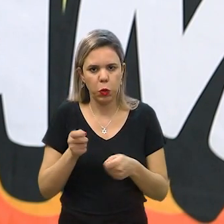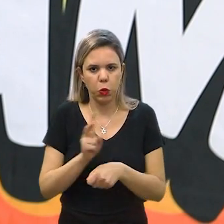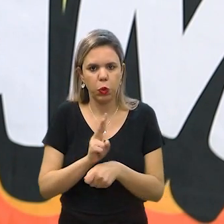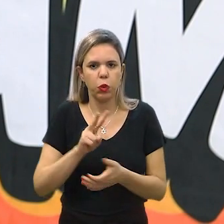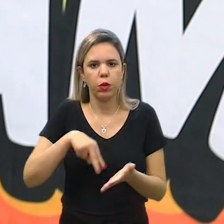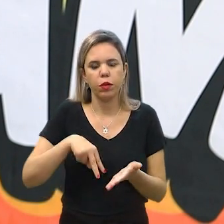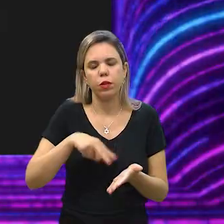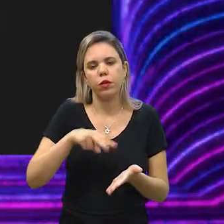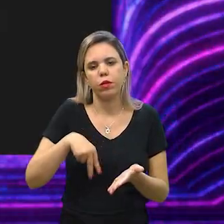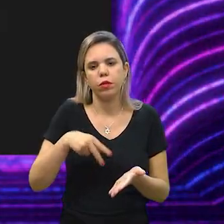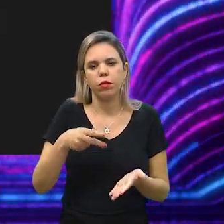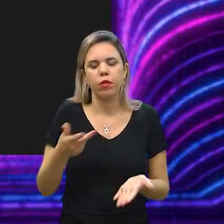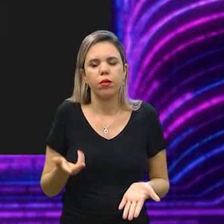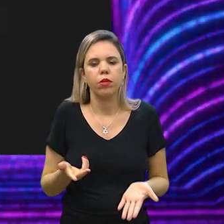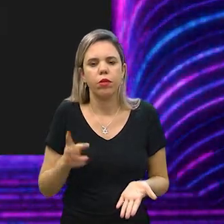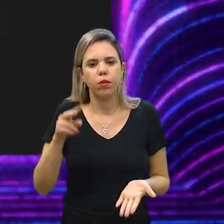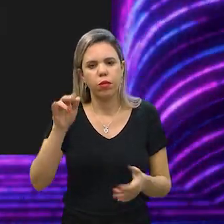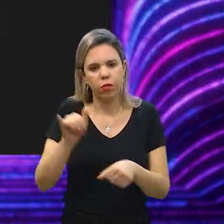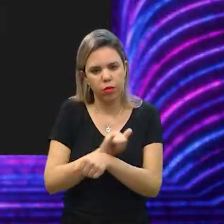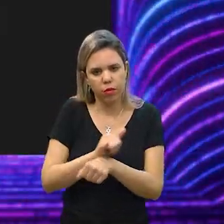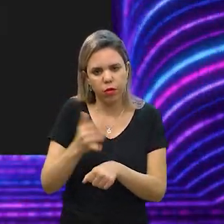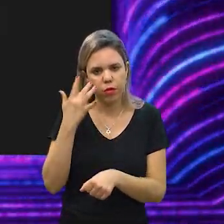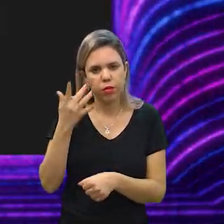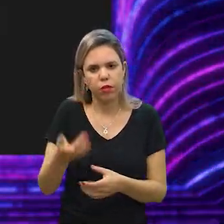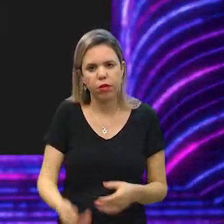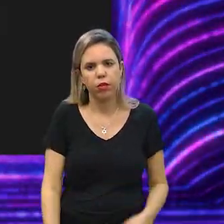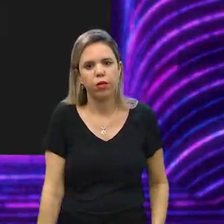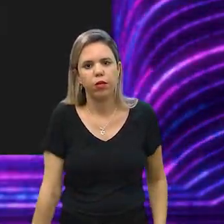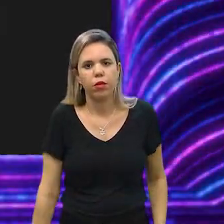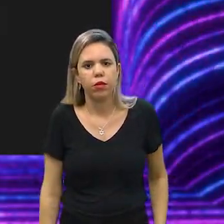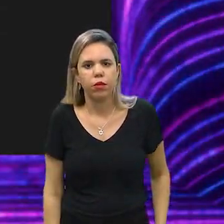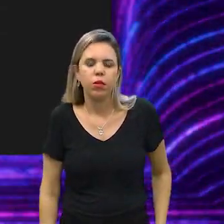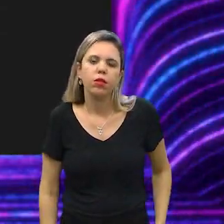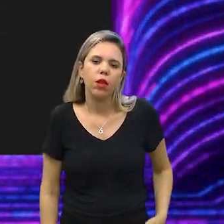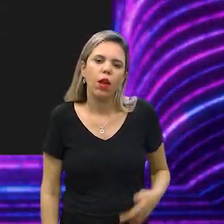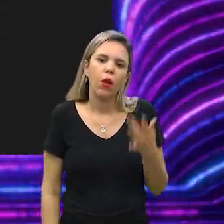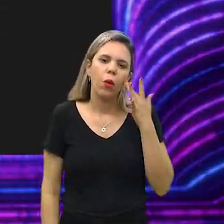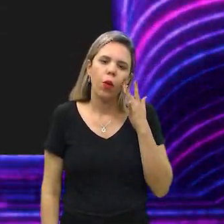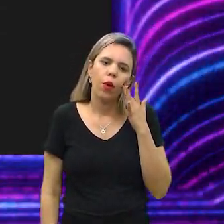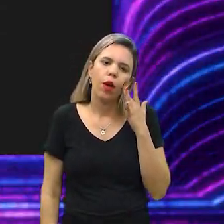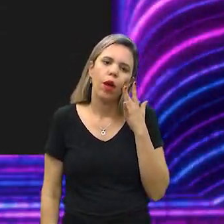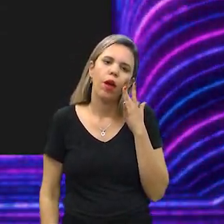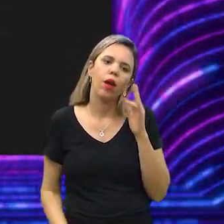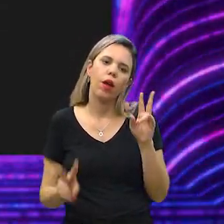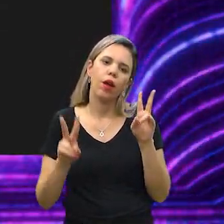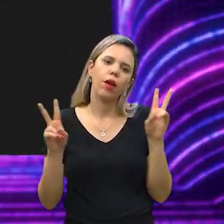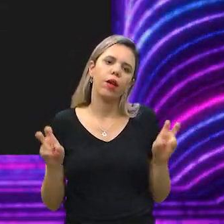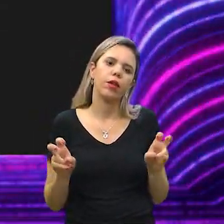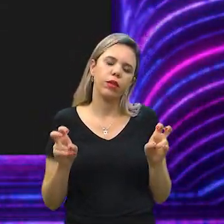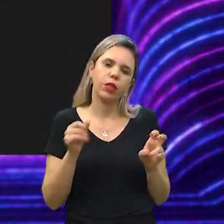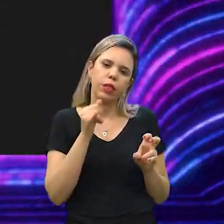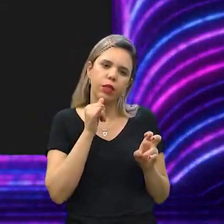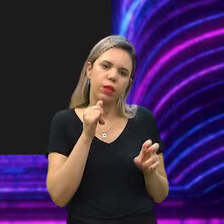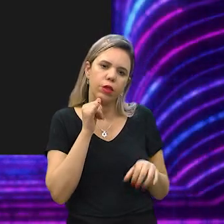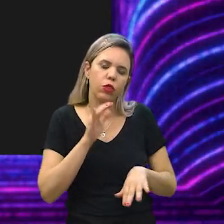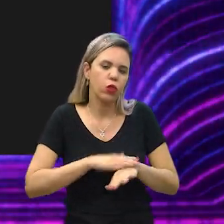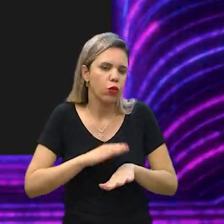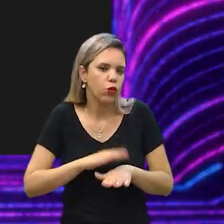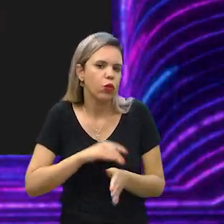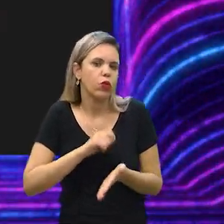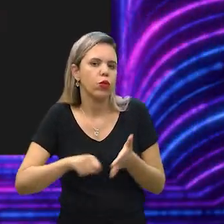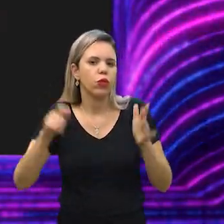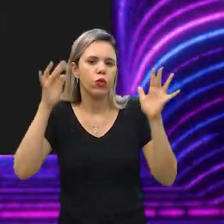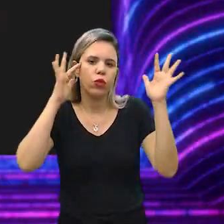leitor? É uma estratégia? Eu diria que, em termos de tu ser um autor